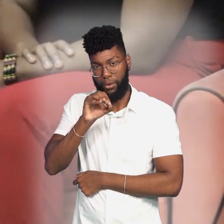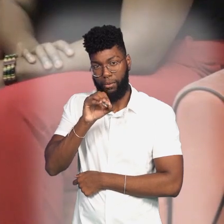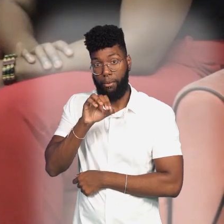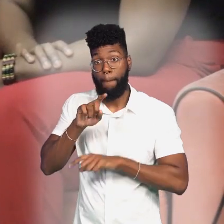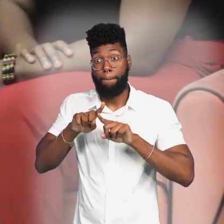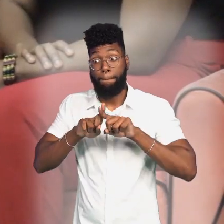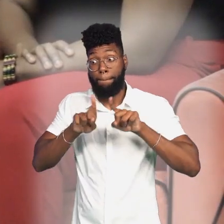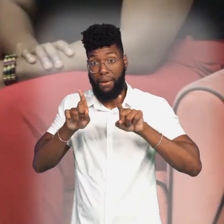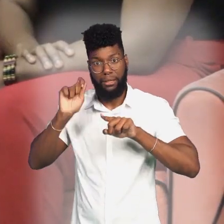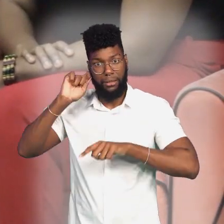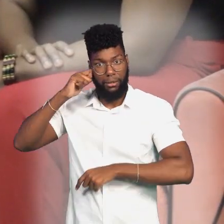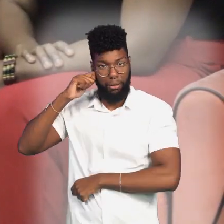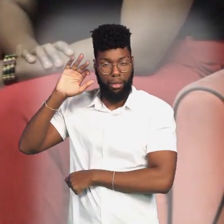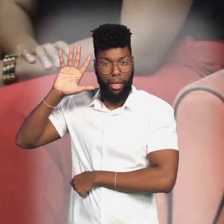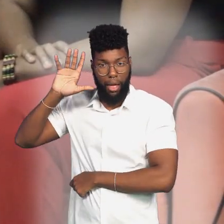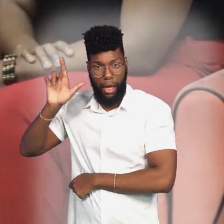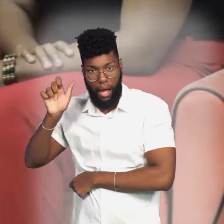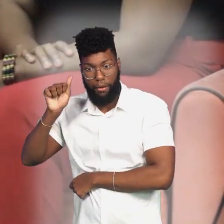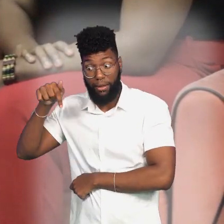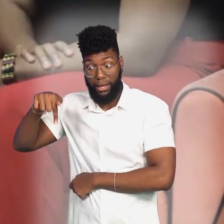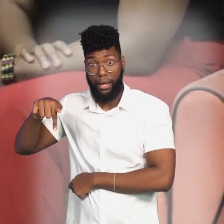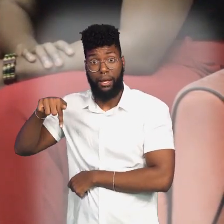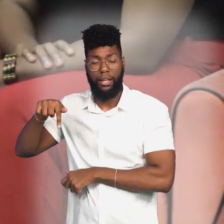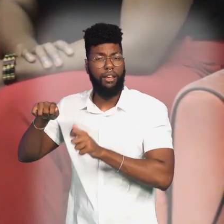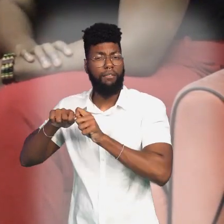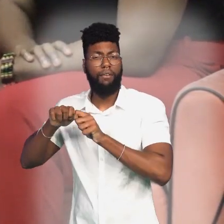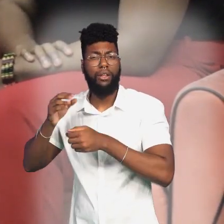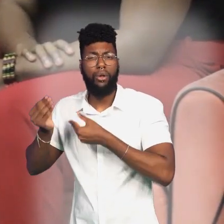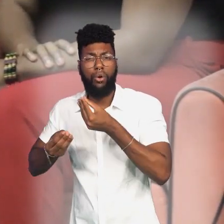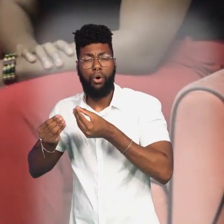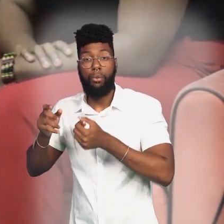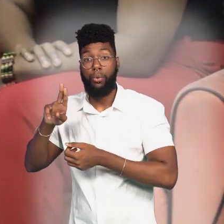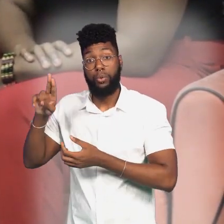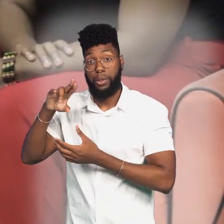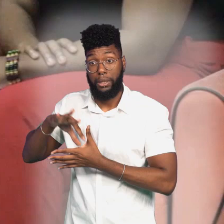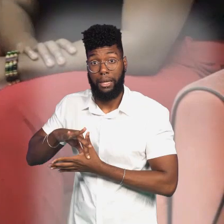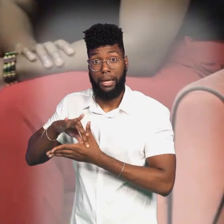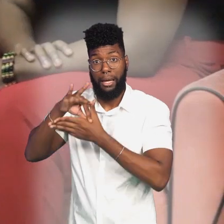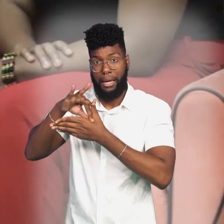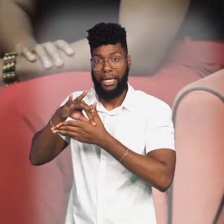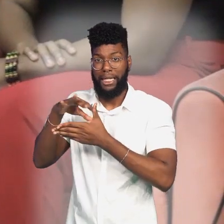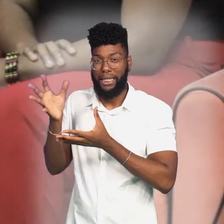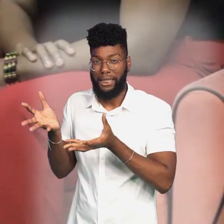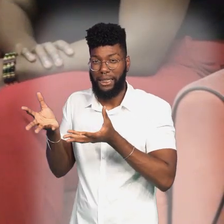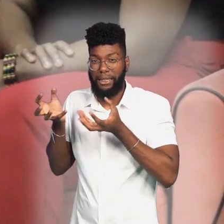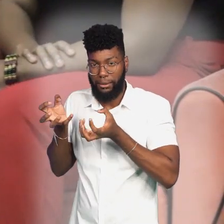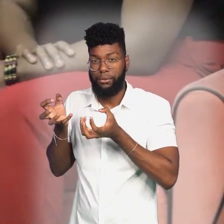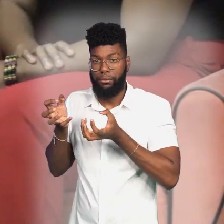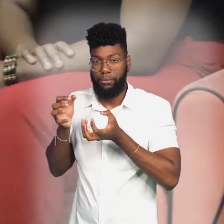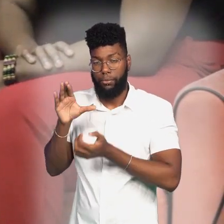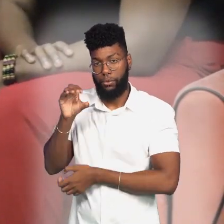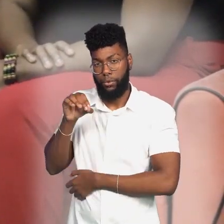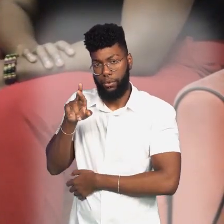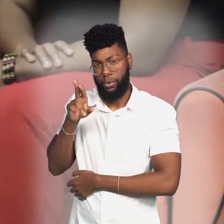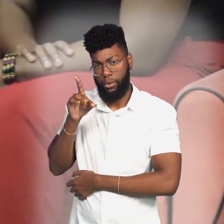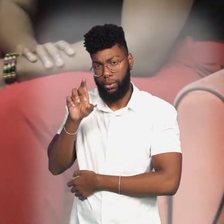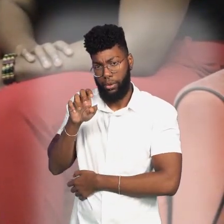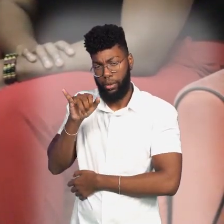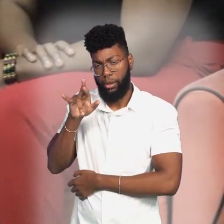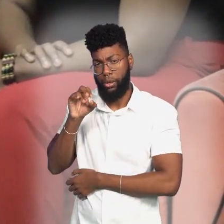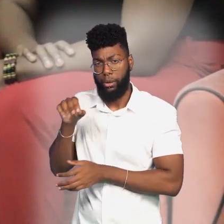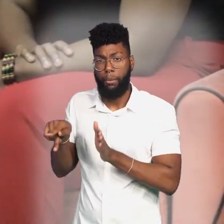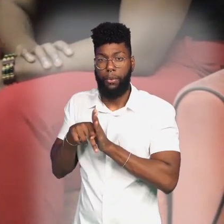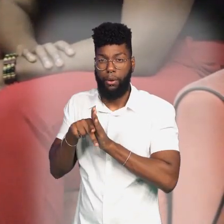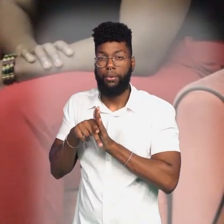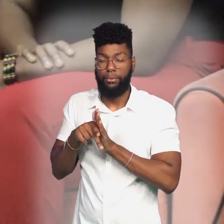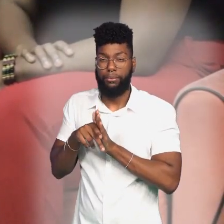feito com carne de cordeiro, carne seca. Não, carne de sol. Sim,